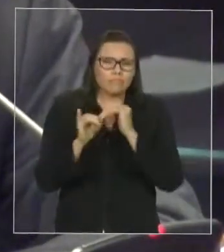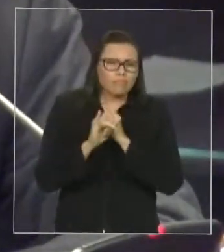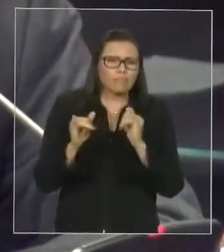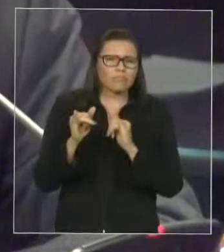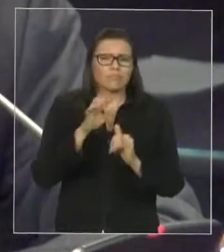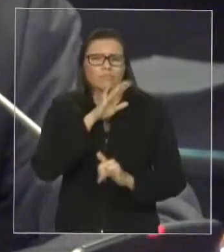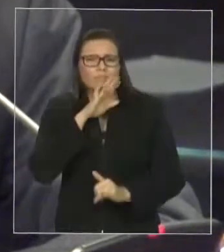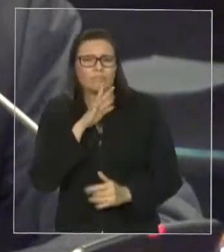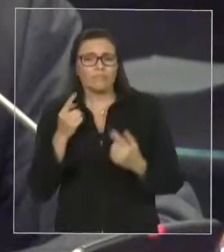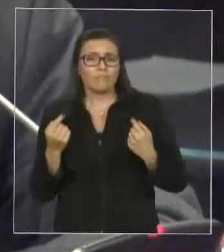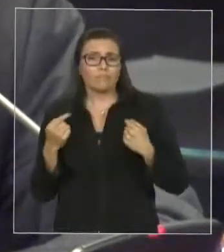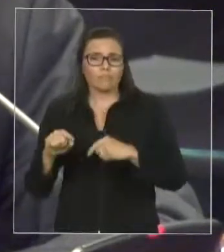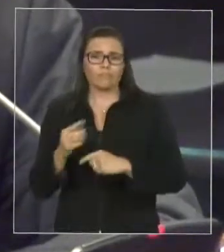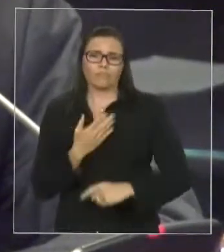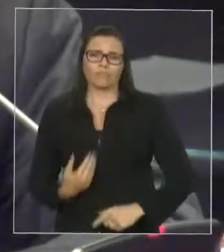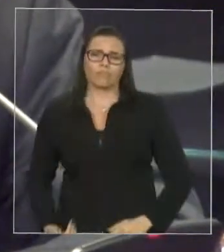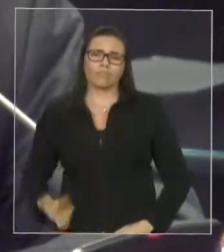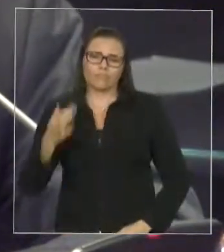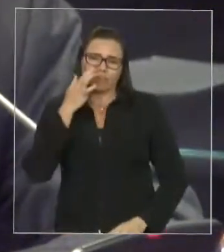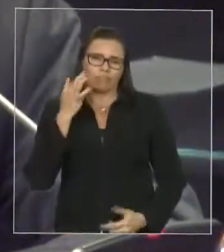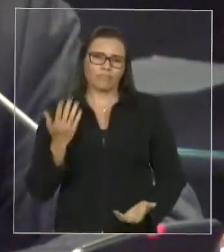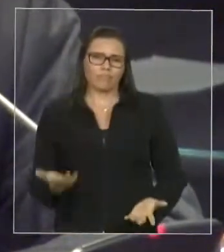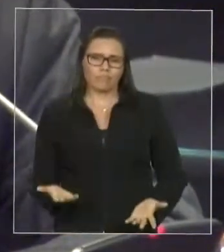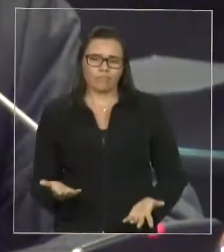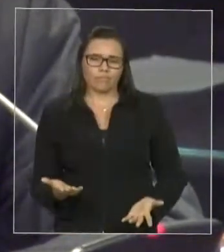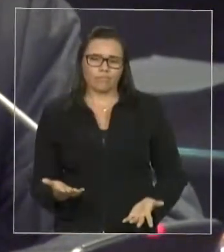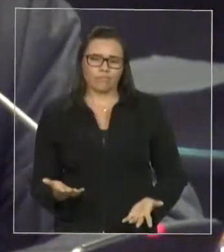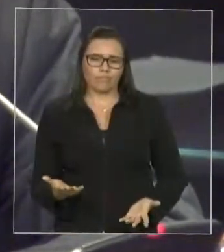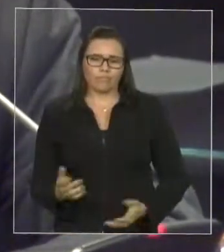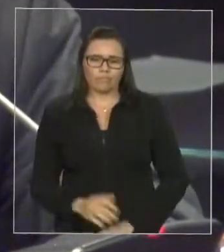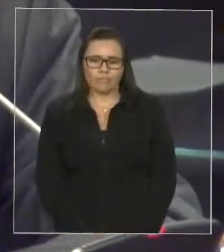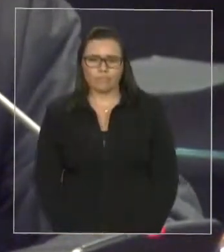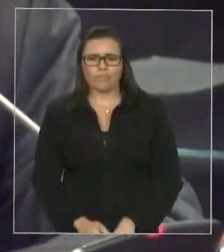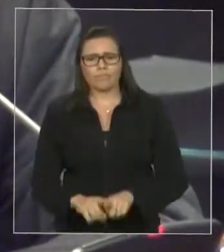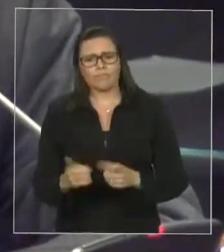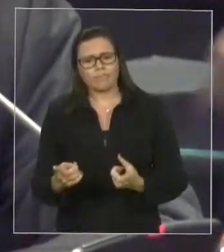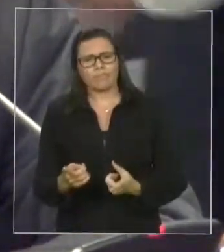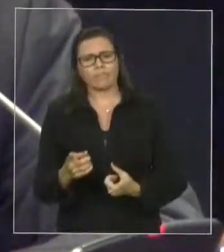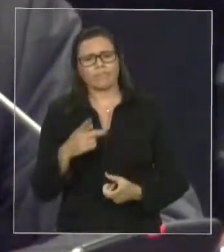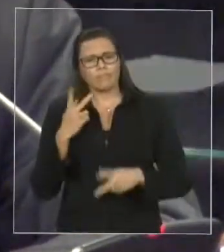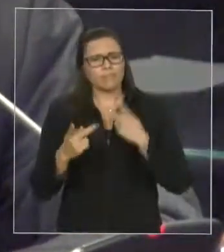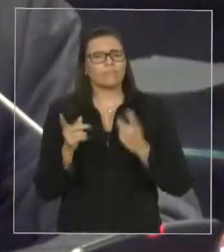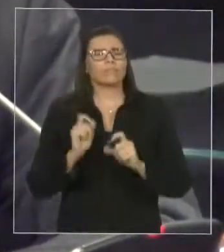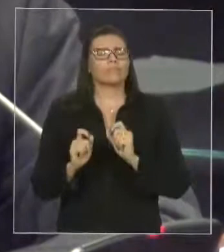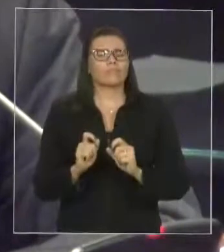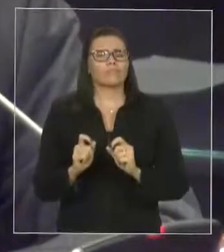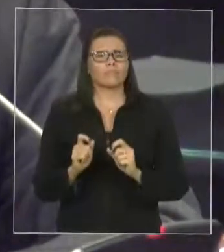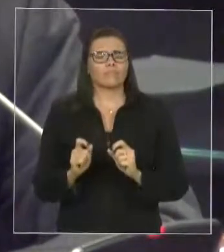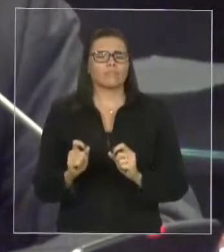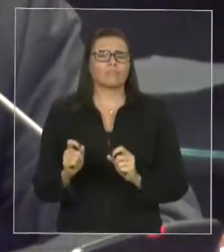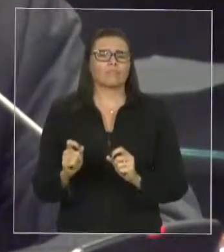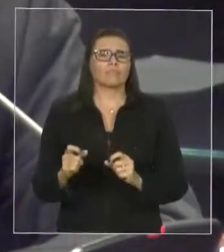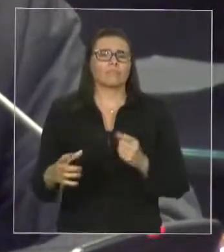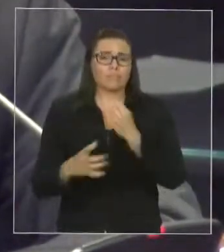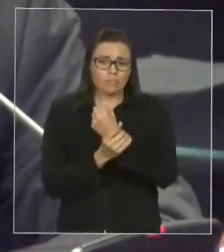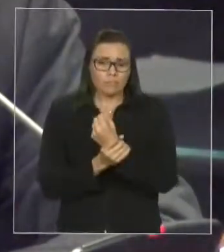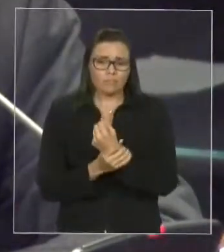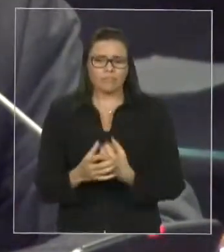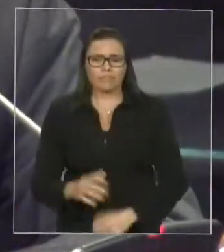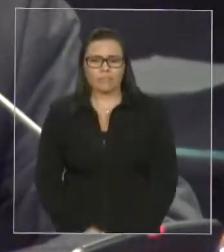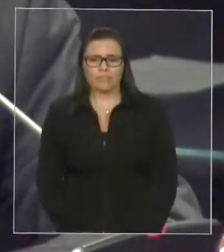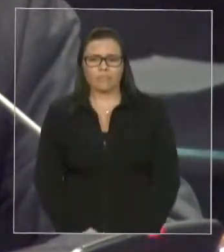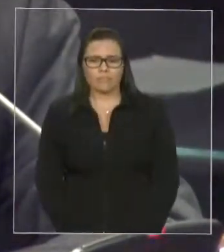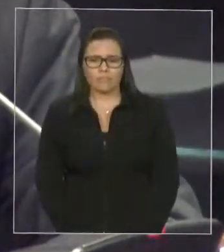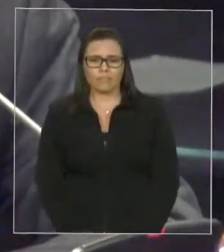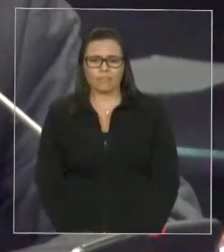da segurança, das mais de 500 viaturas que o governo Flávio Dino entregou. Vamos falar dos mais de 2.000 policiais que o Flávio